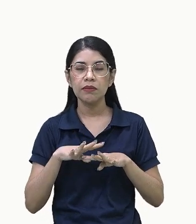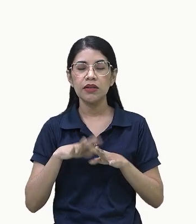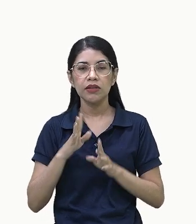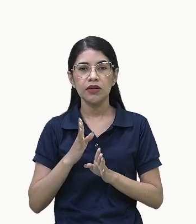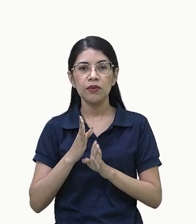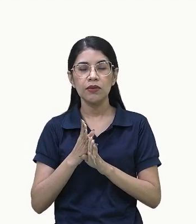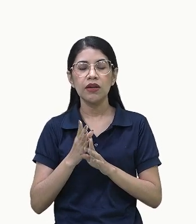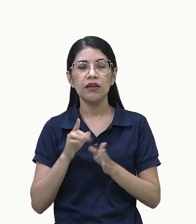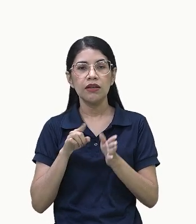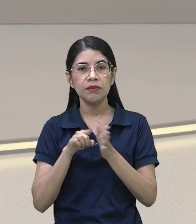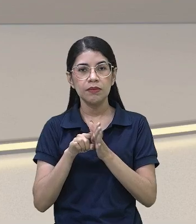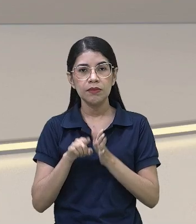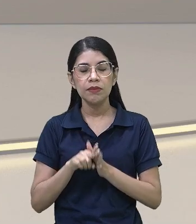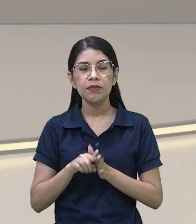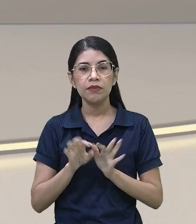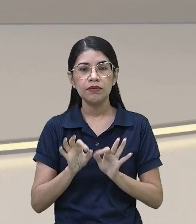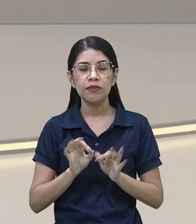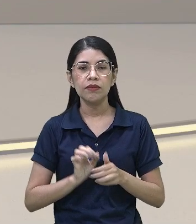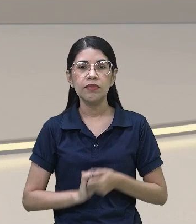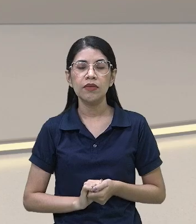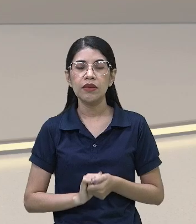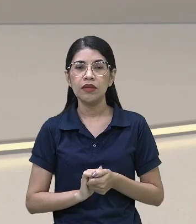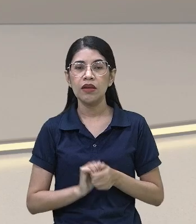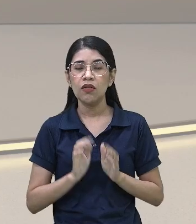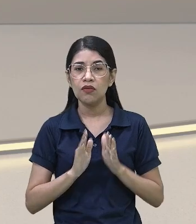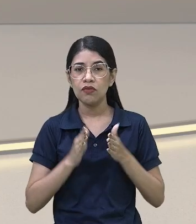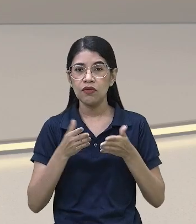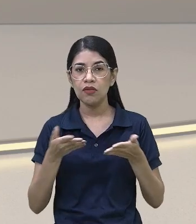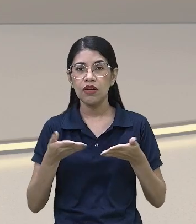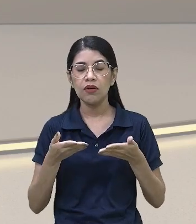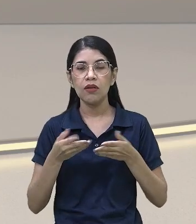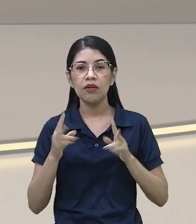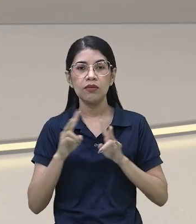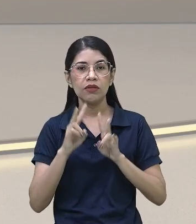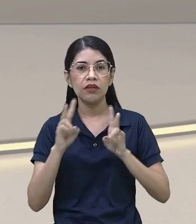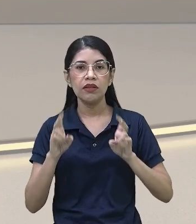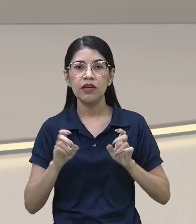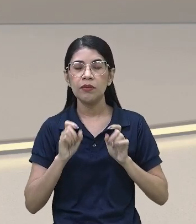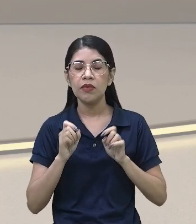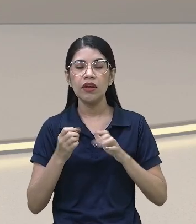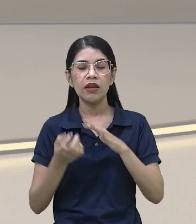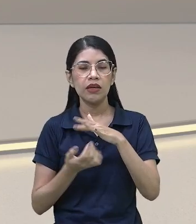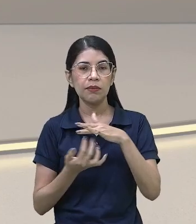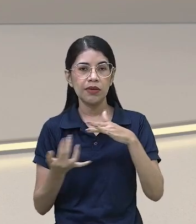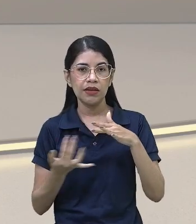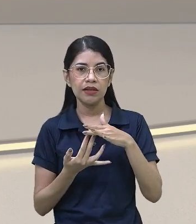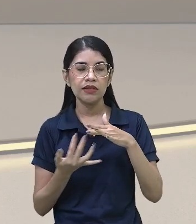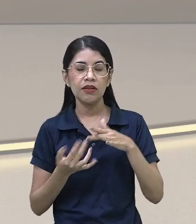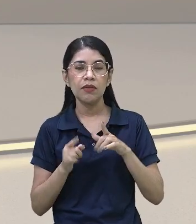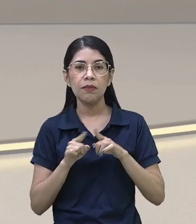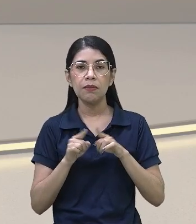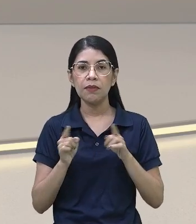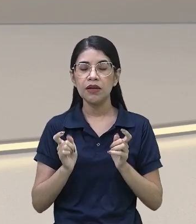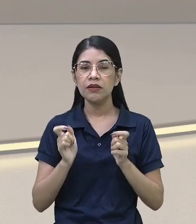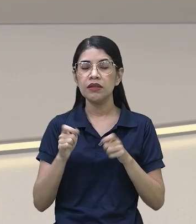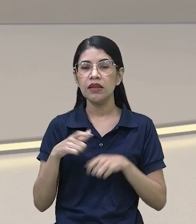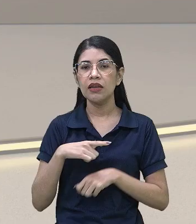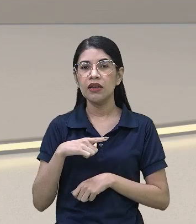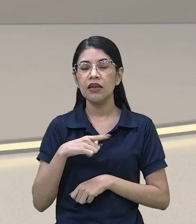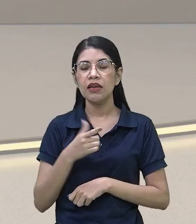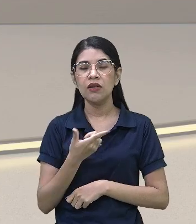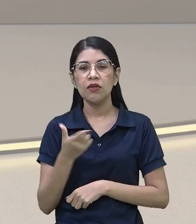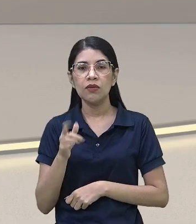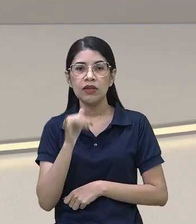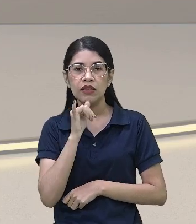com ela, tá? Nesse caso em específico, essa questão está tratando de imigração. Mas parece que nós temos mais um exemplo,